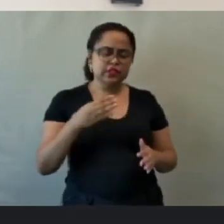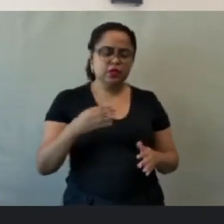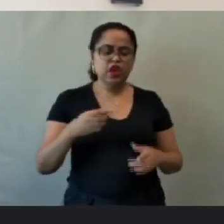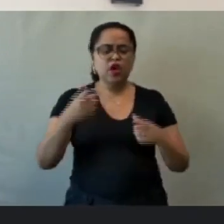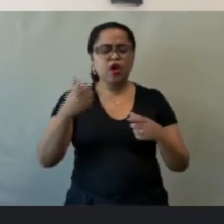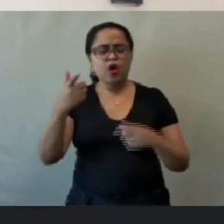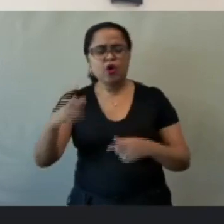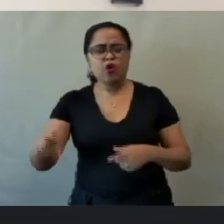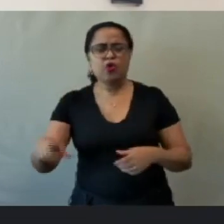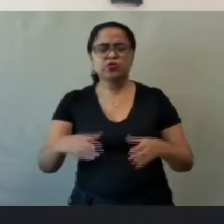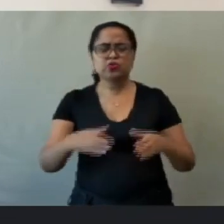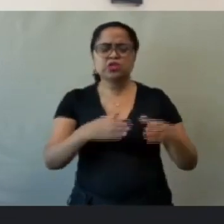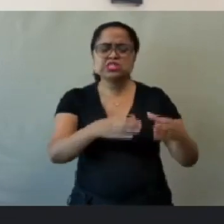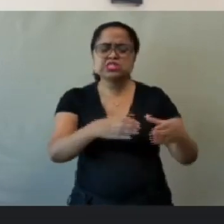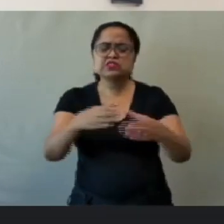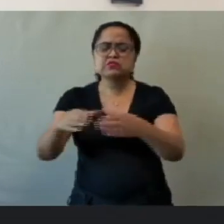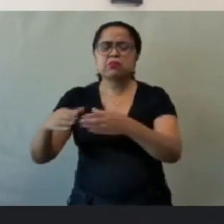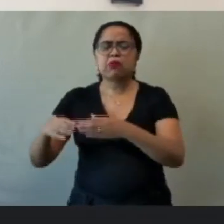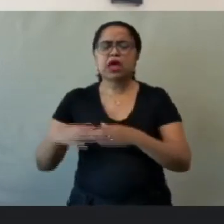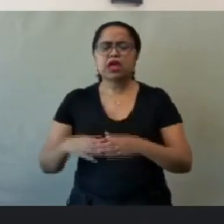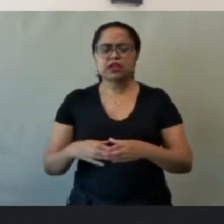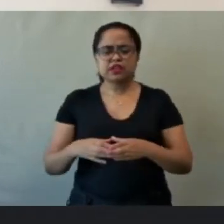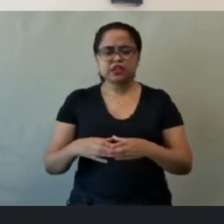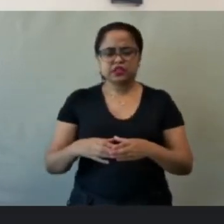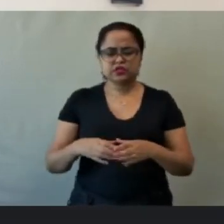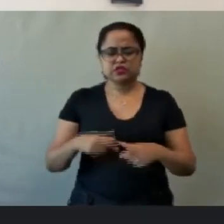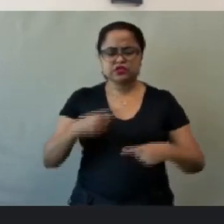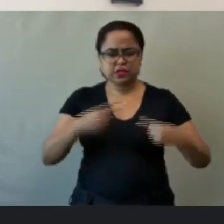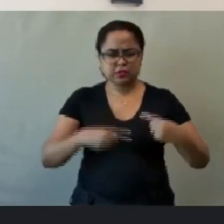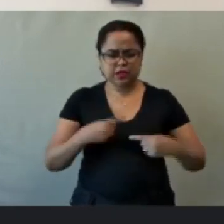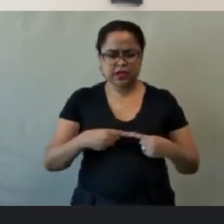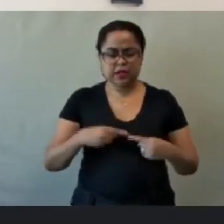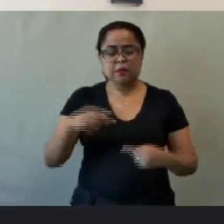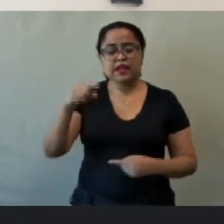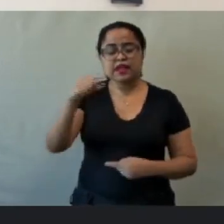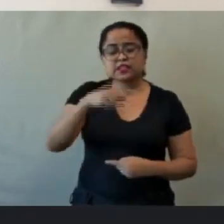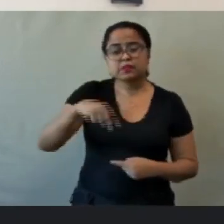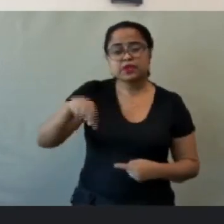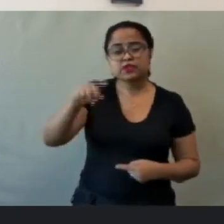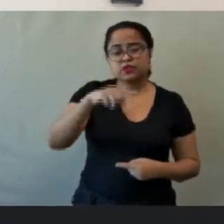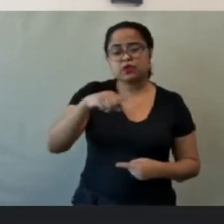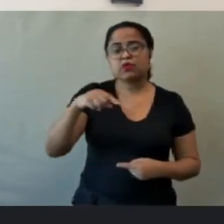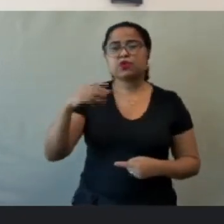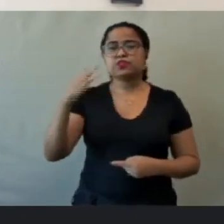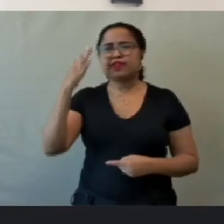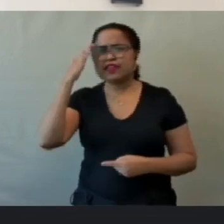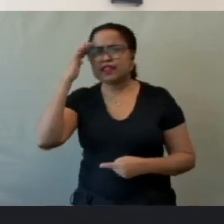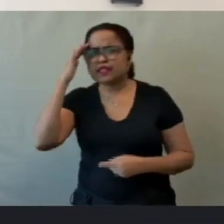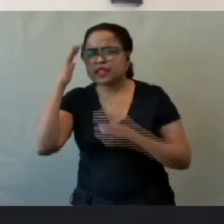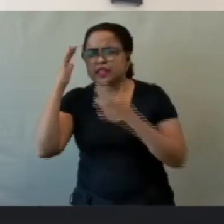que as pessoas entendam o que tem nesse plano, né? Porque a extrema-direita tem feito